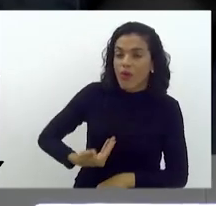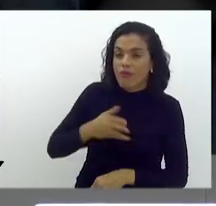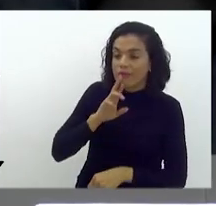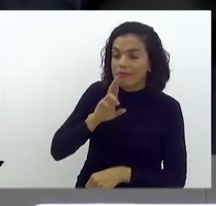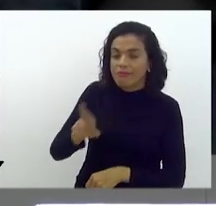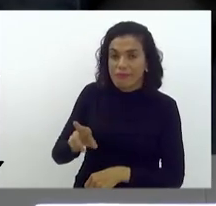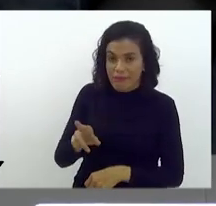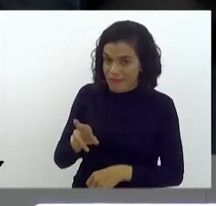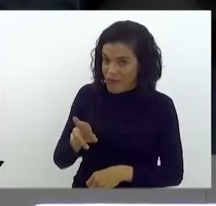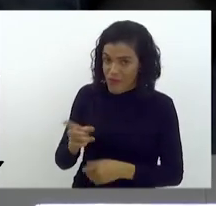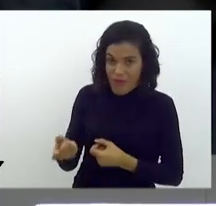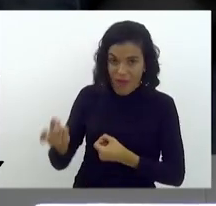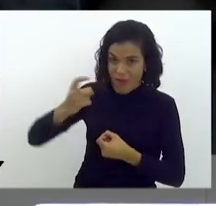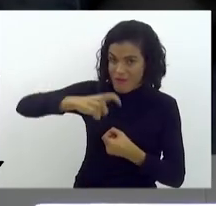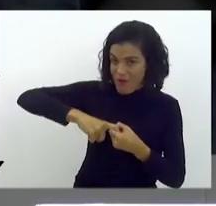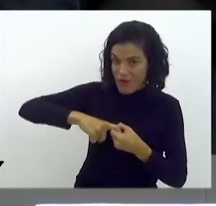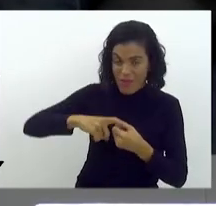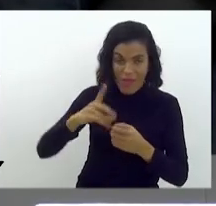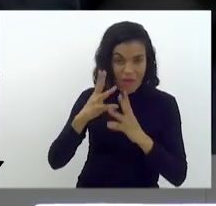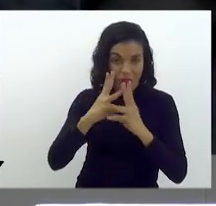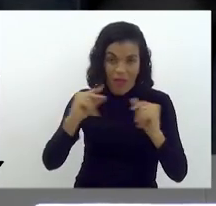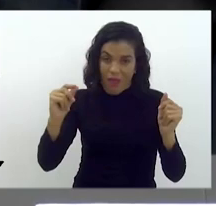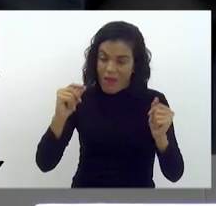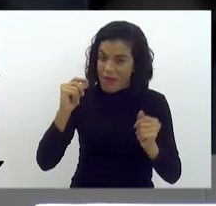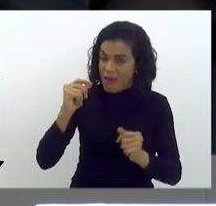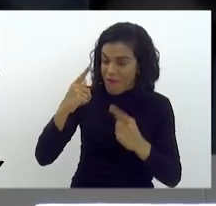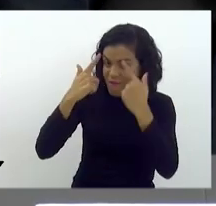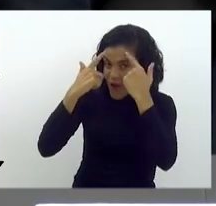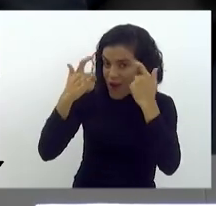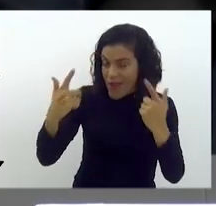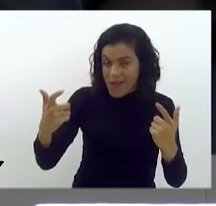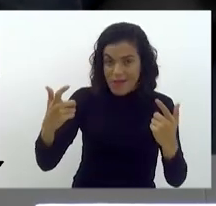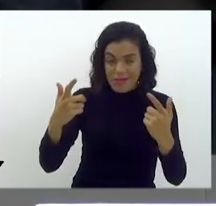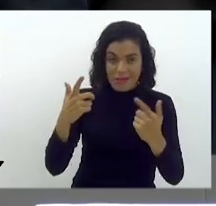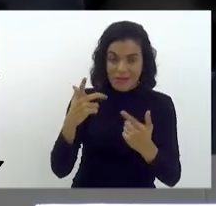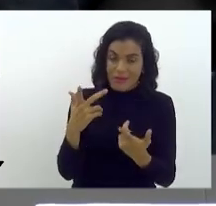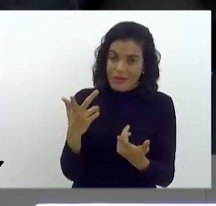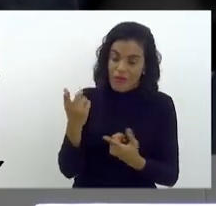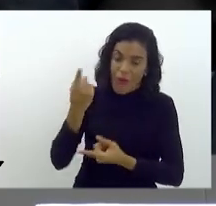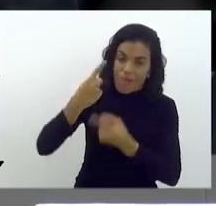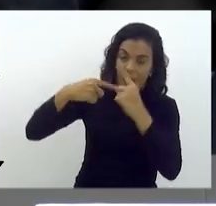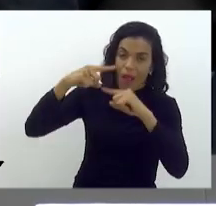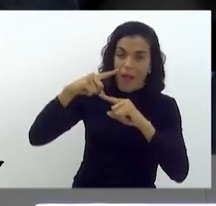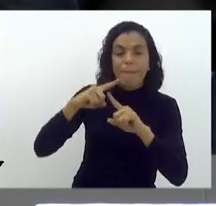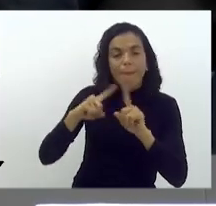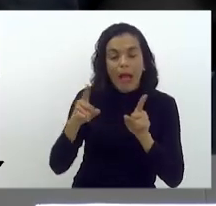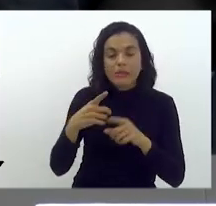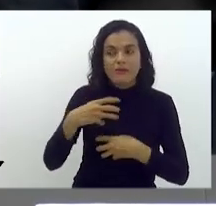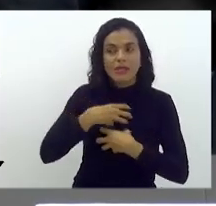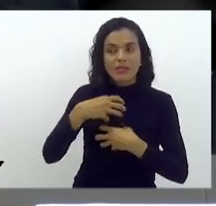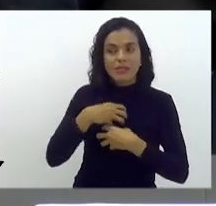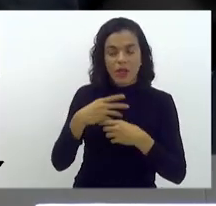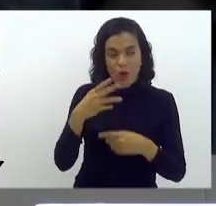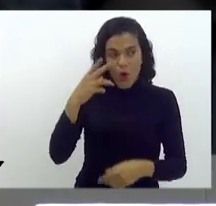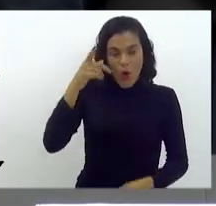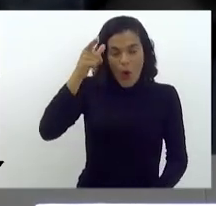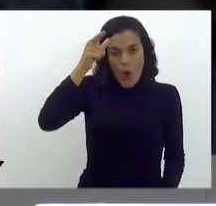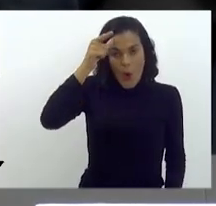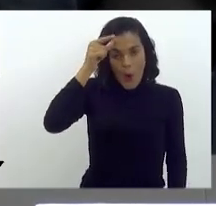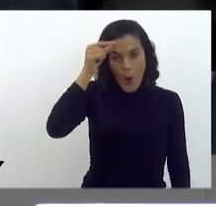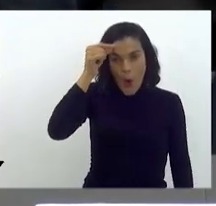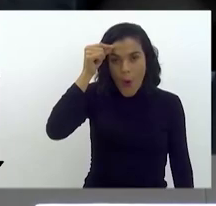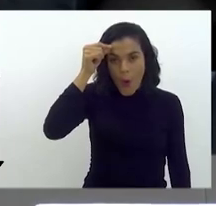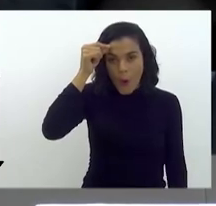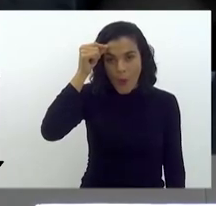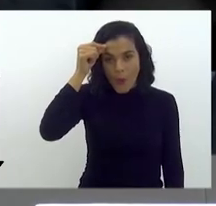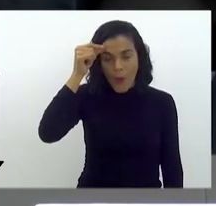vai apagar os sinais da violência que ela sofreu mais com certeza é um alento que ela vai levar pra vida dela ela não